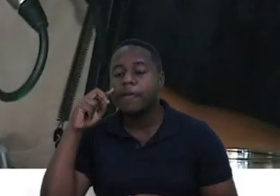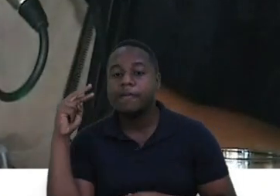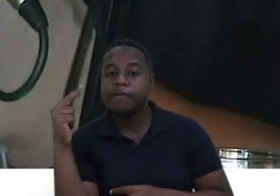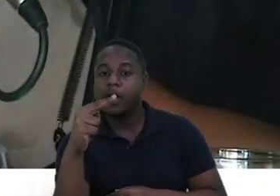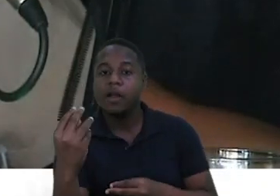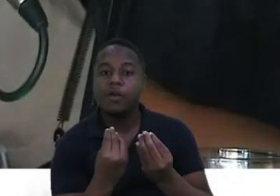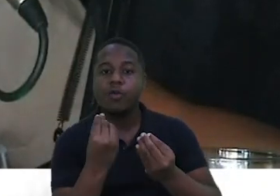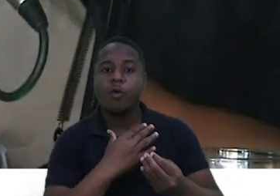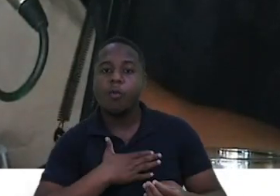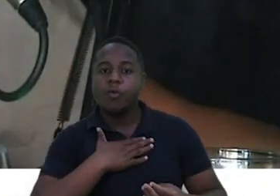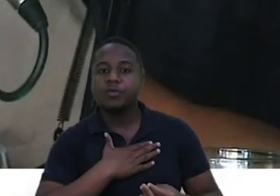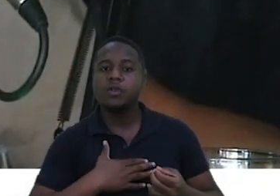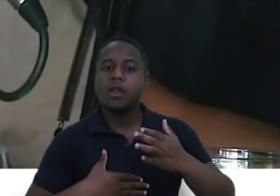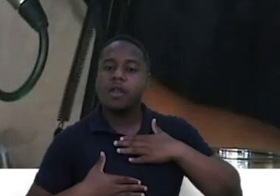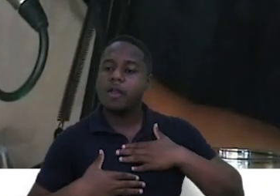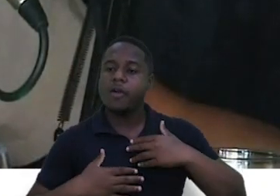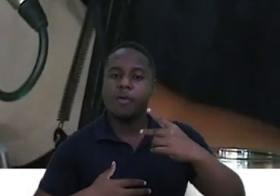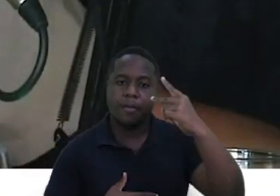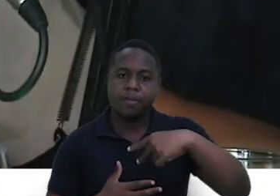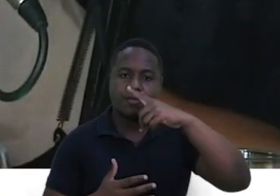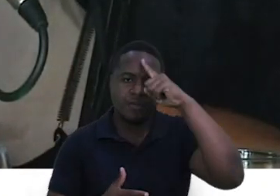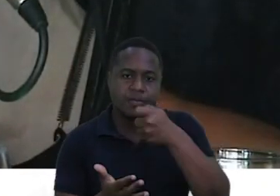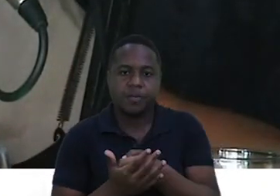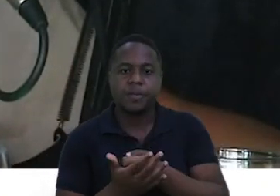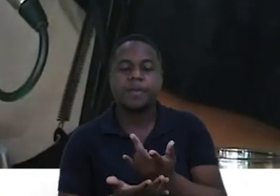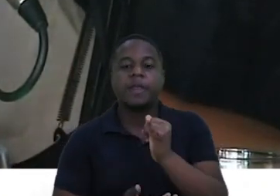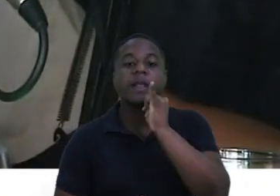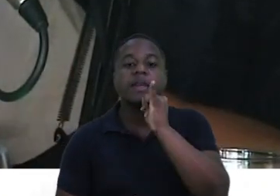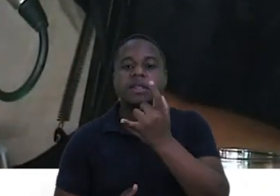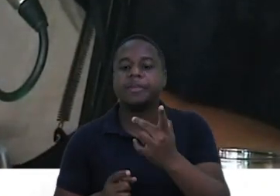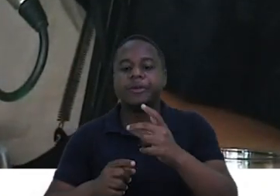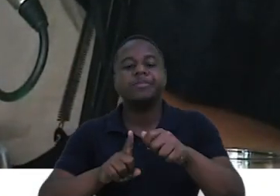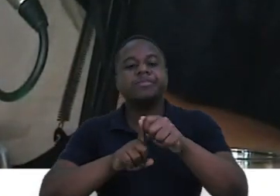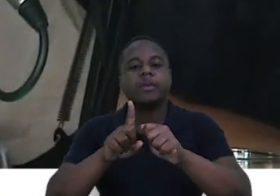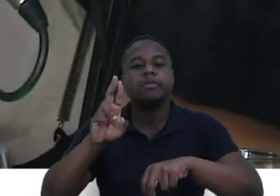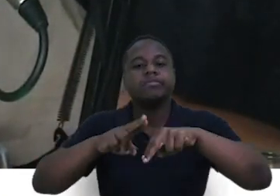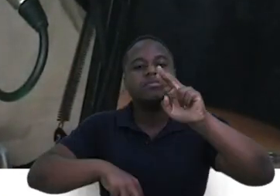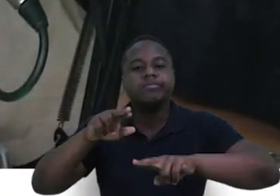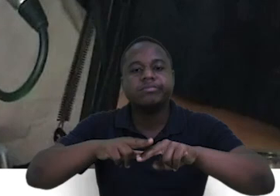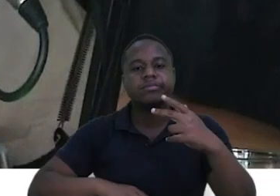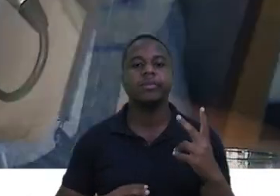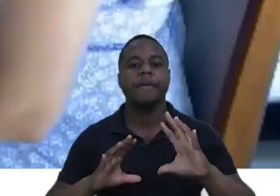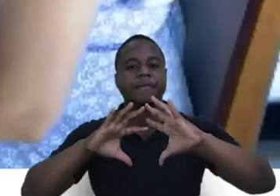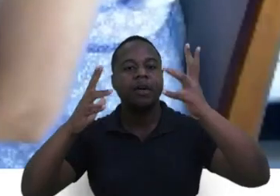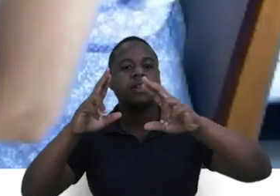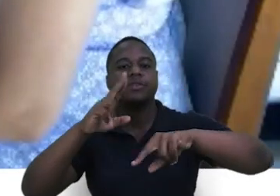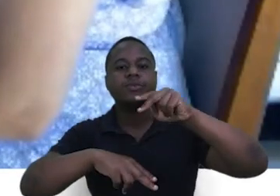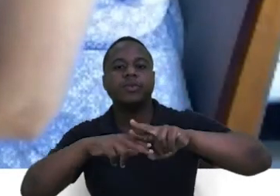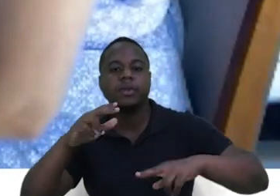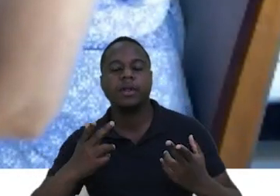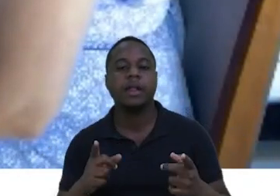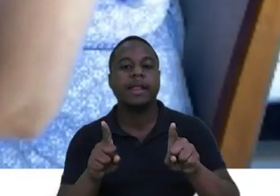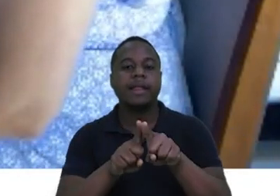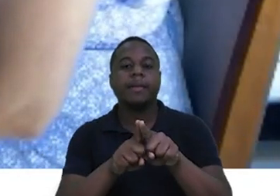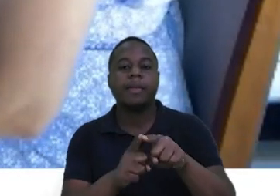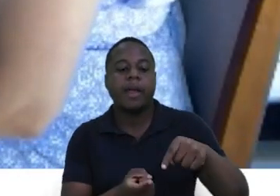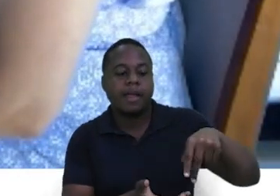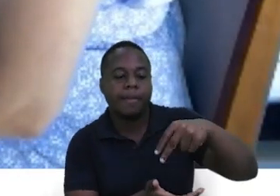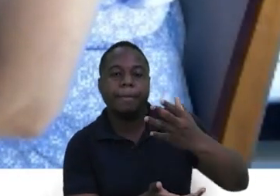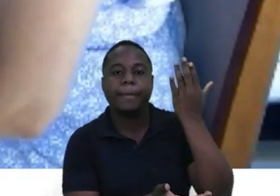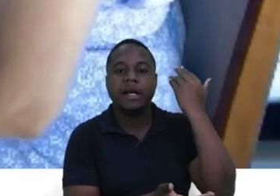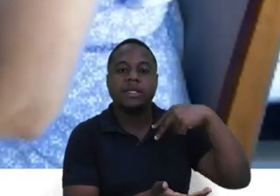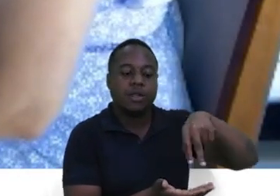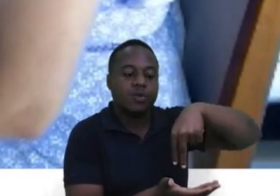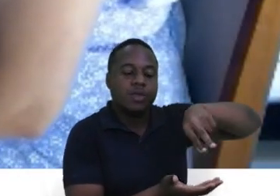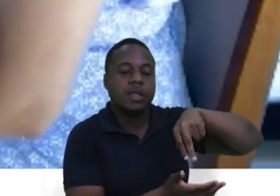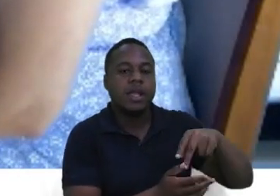né, com relação à dança, com relação ao São João, como se dança, e qual contexto, qual conotação era levada à dança com relação ao São